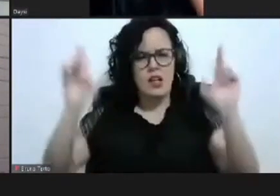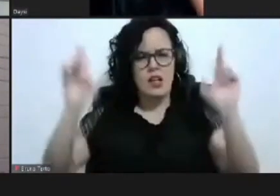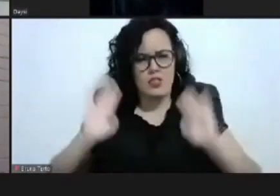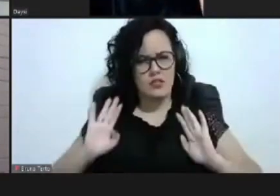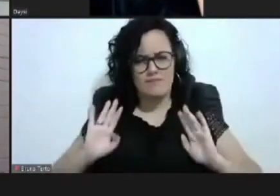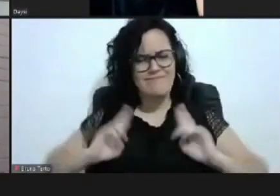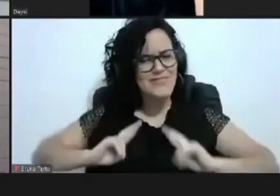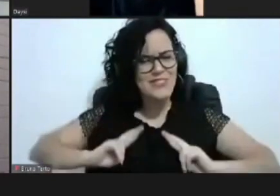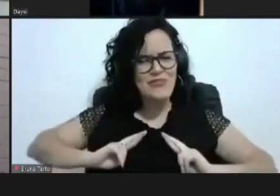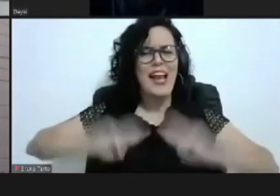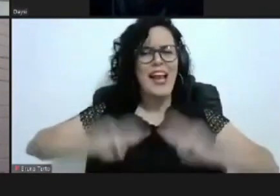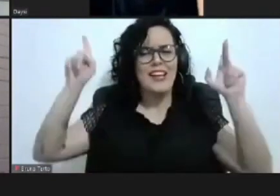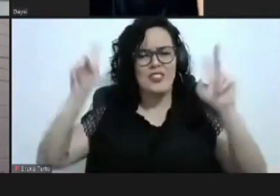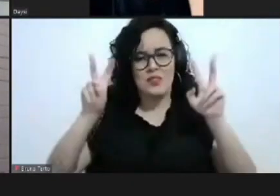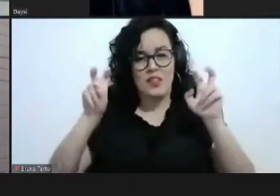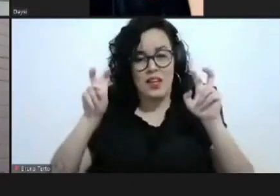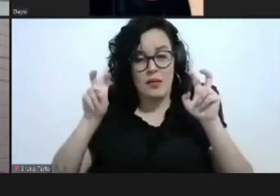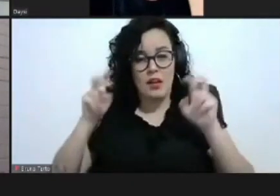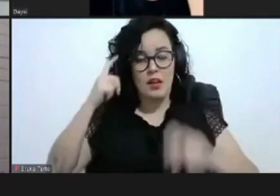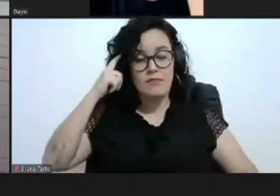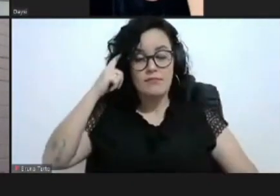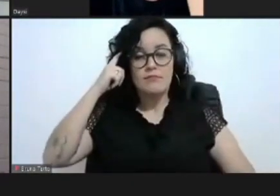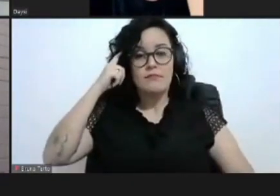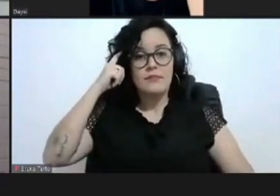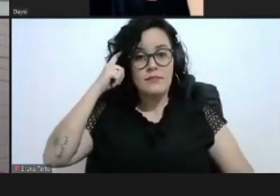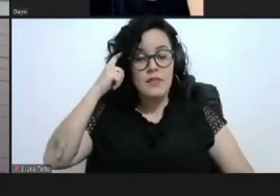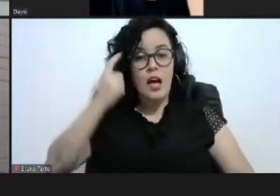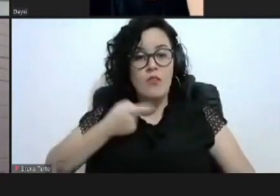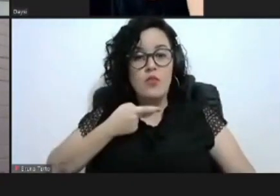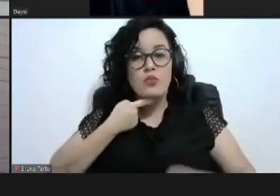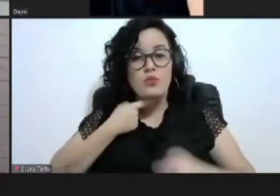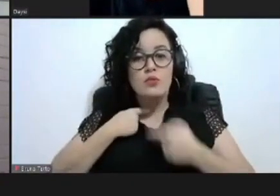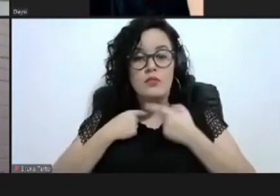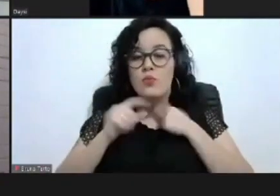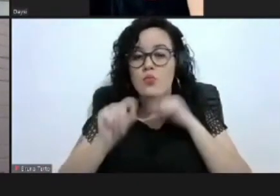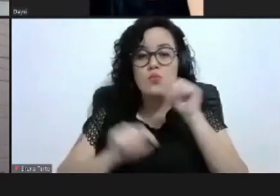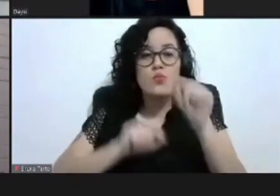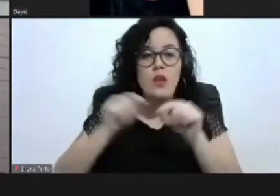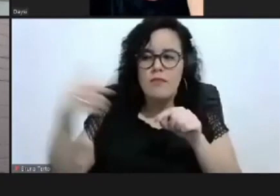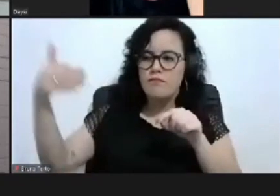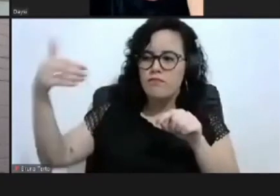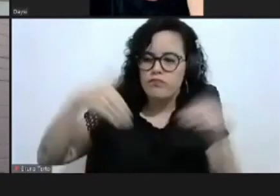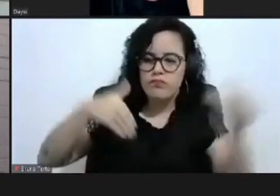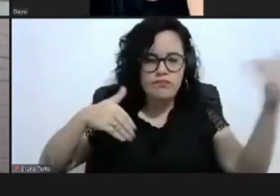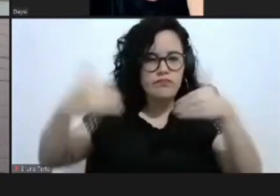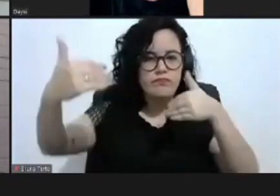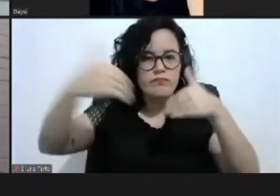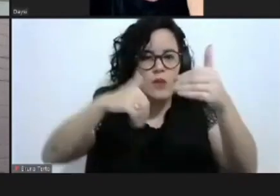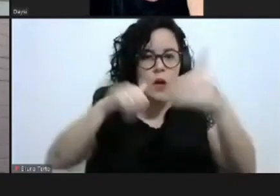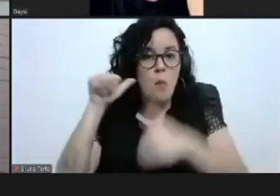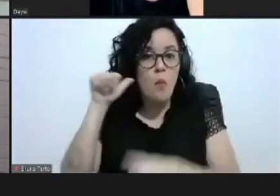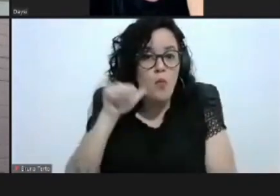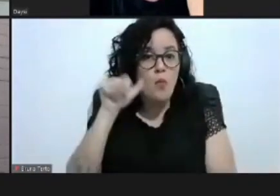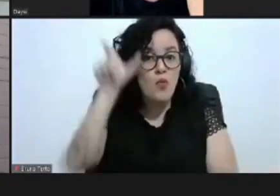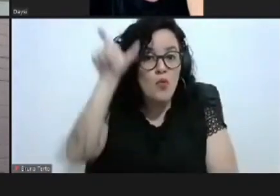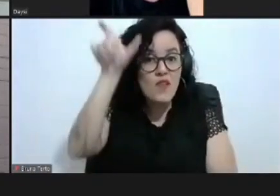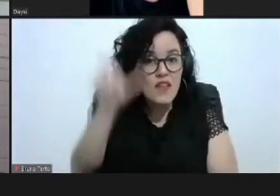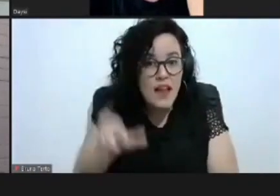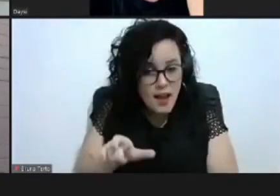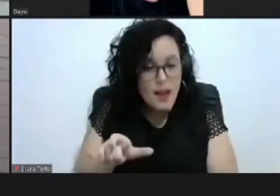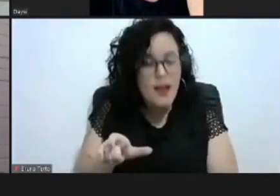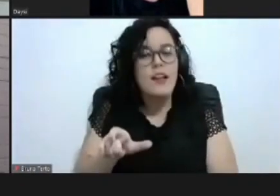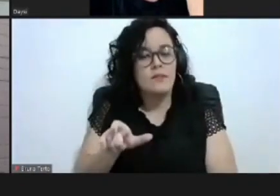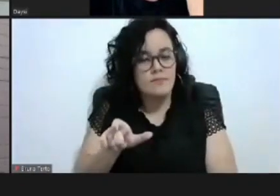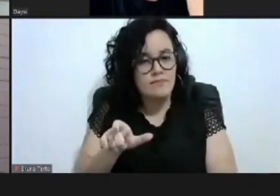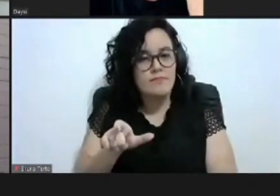menos. E aí nasceu essa ambição de reunir hoje mulheres que estivessem direto ou